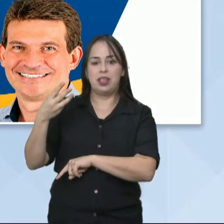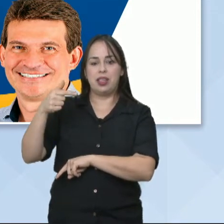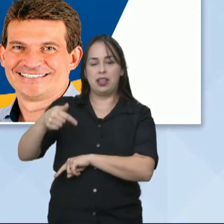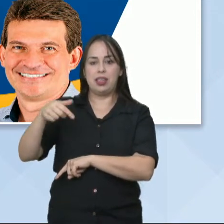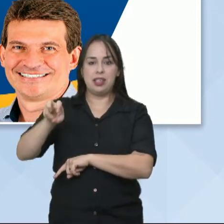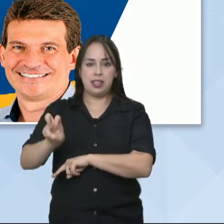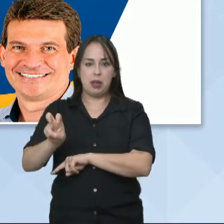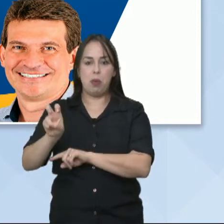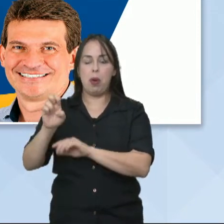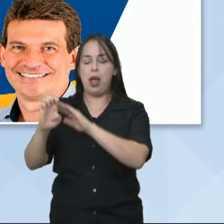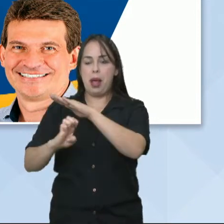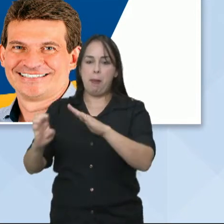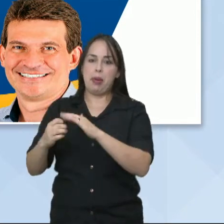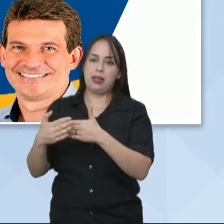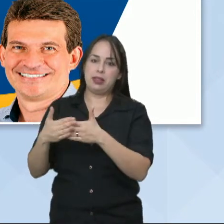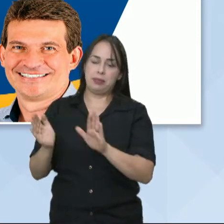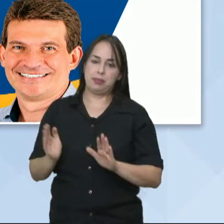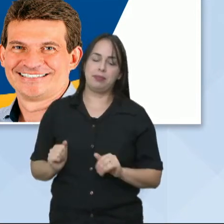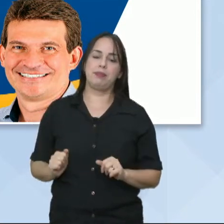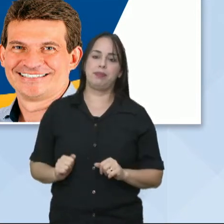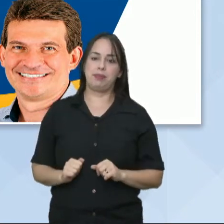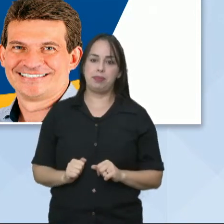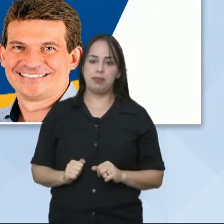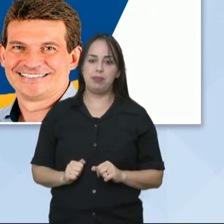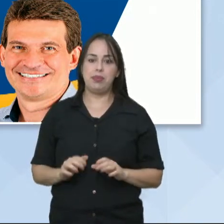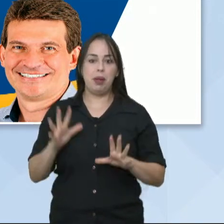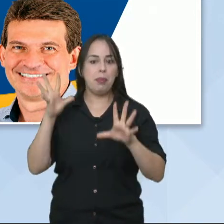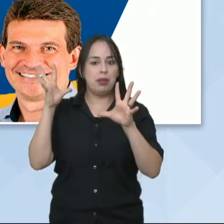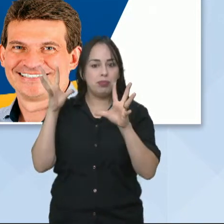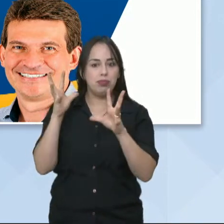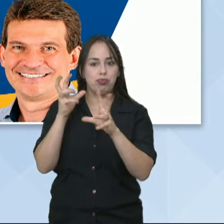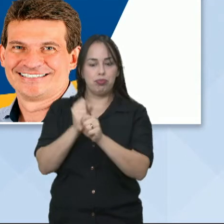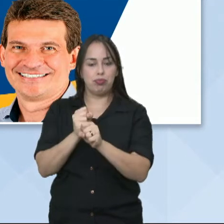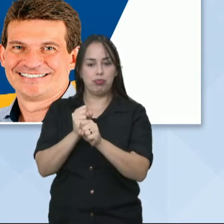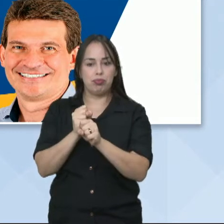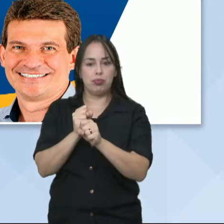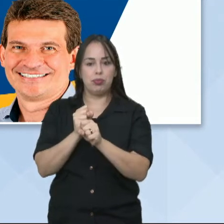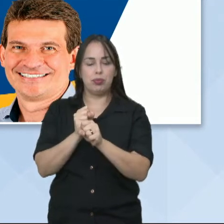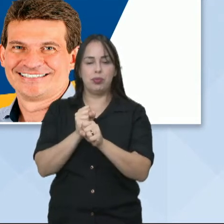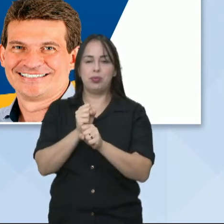375 empresas abertas. Só que o total, ó, no ano